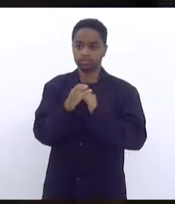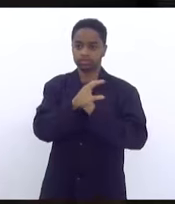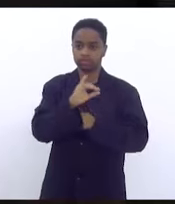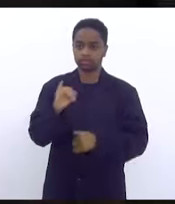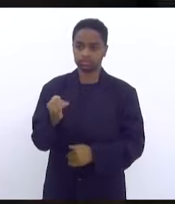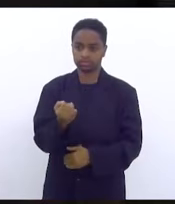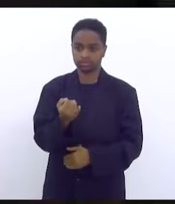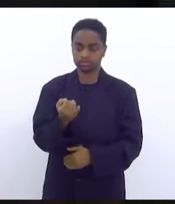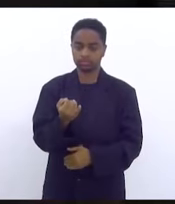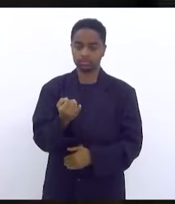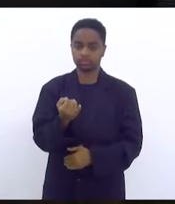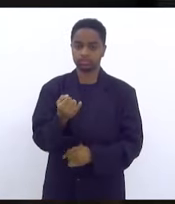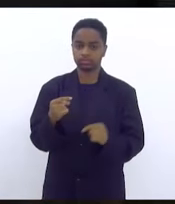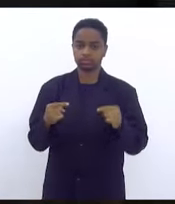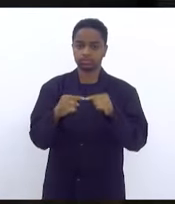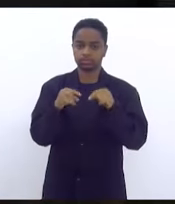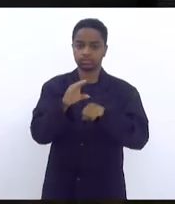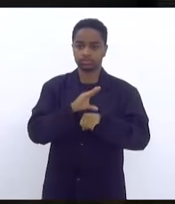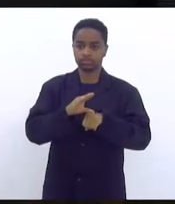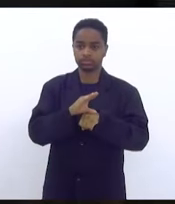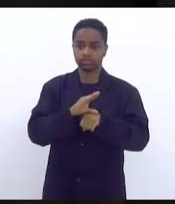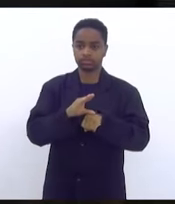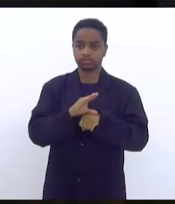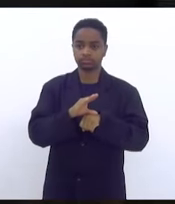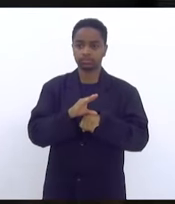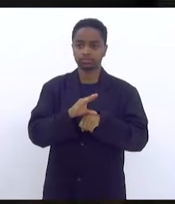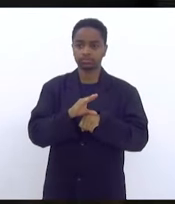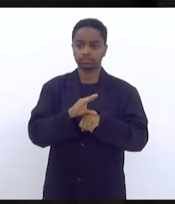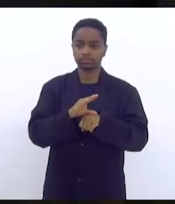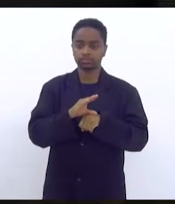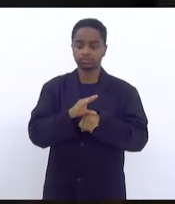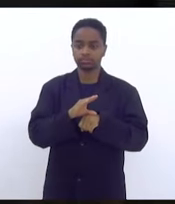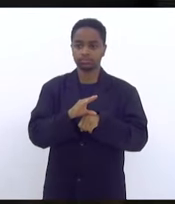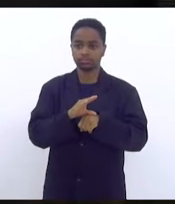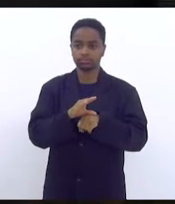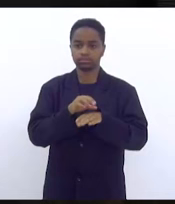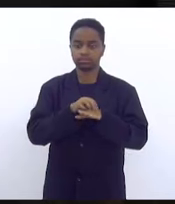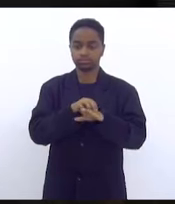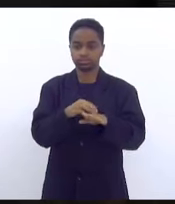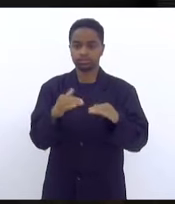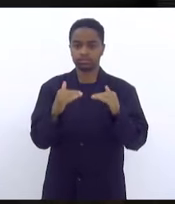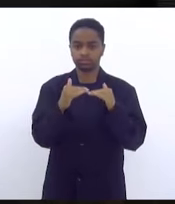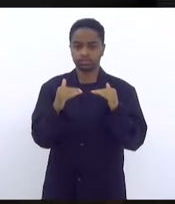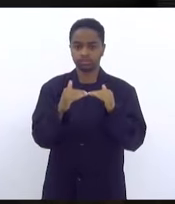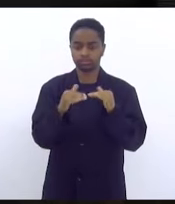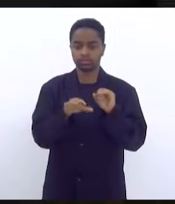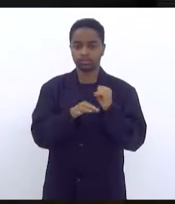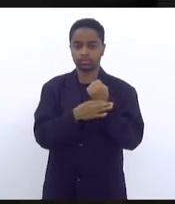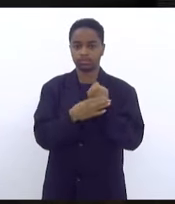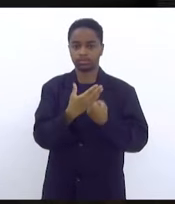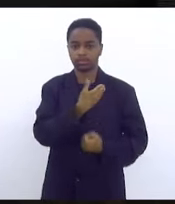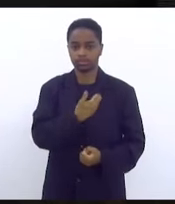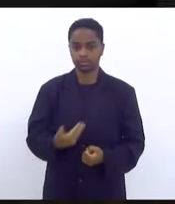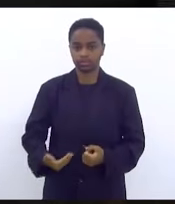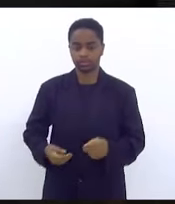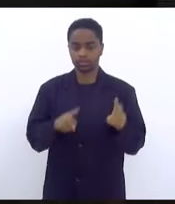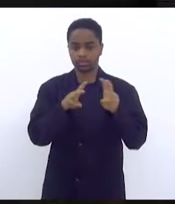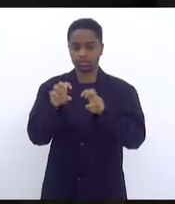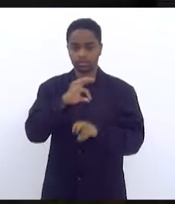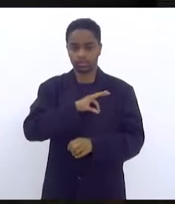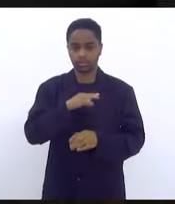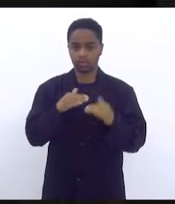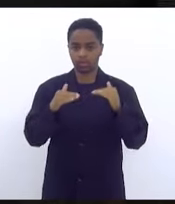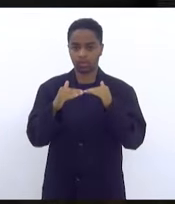Justiça, pela constitucionalidade, de transporte favorável, segurança pública, assunto de polícia